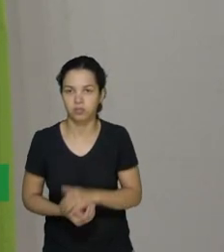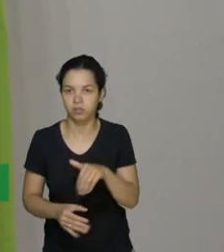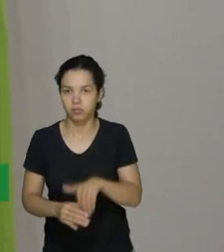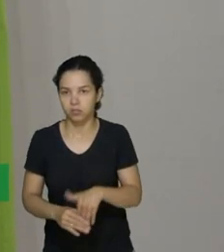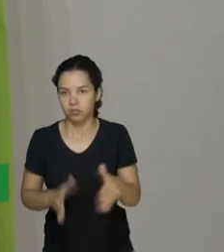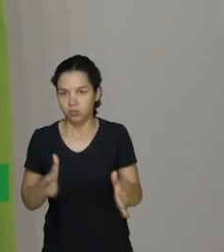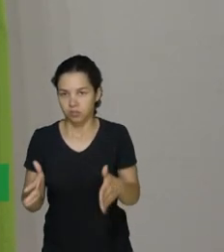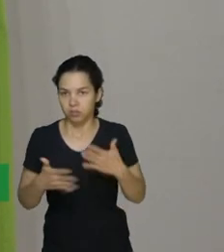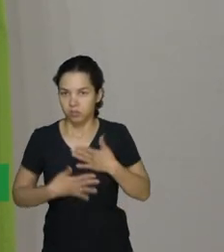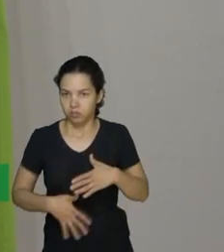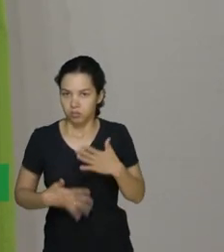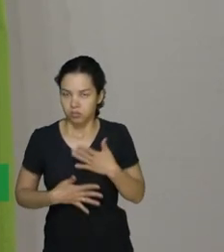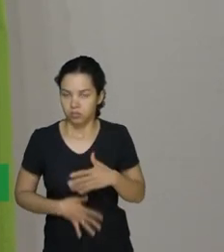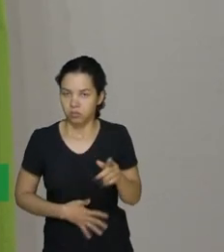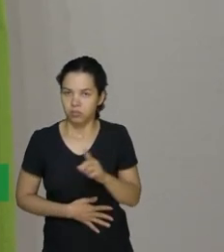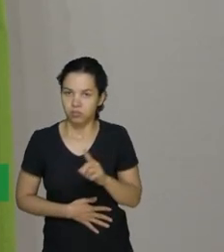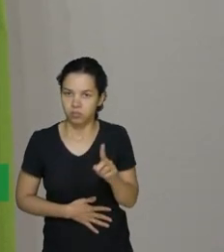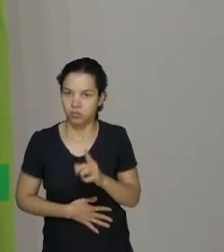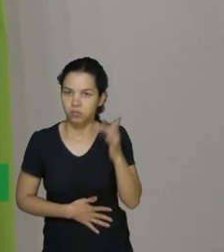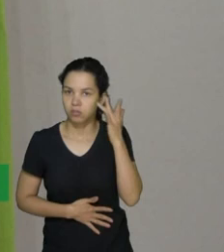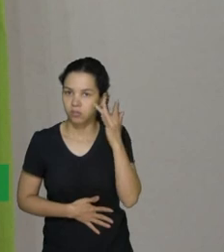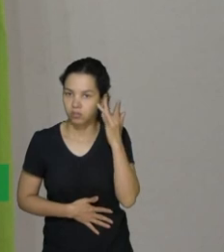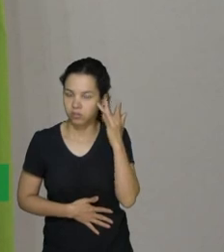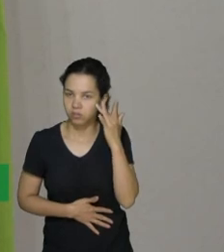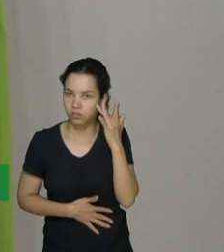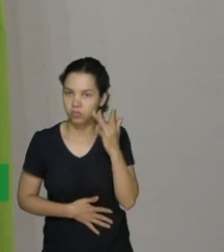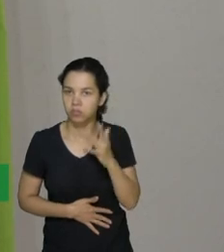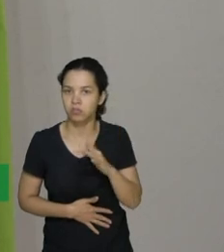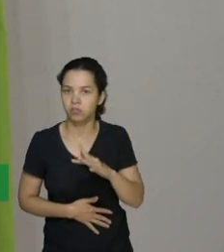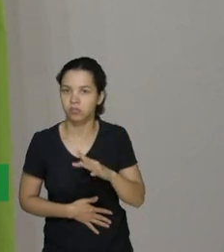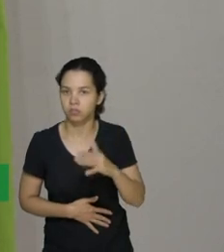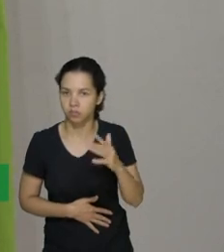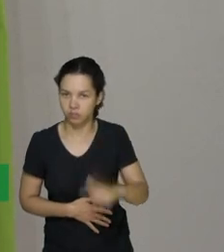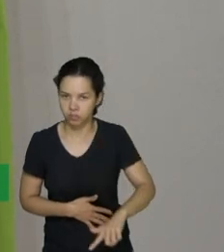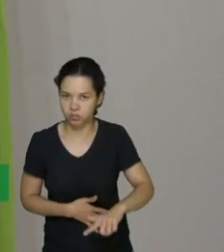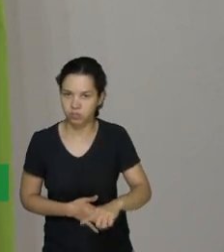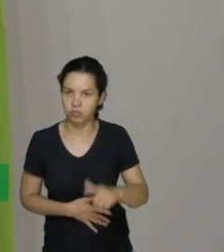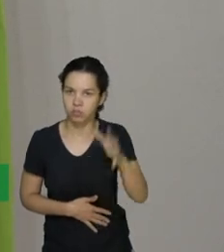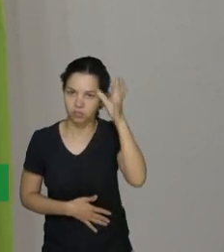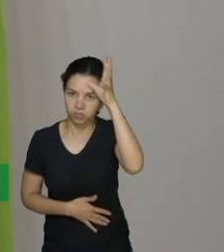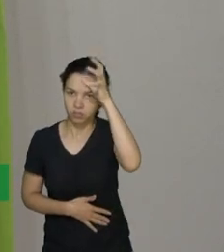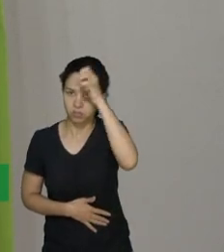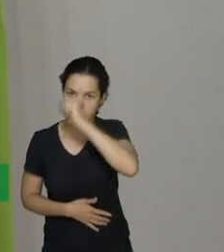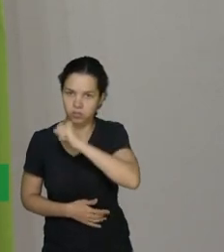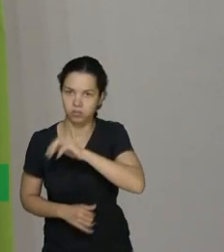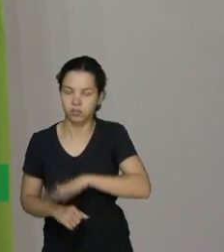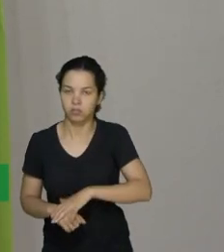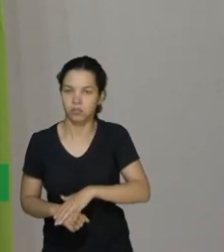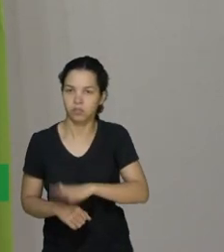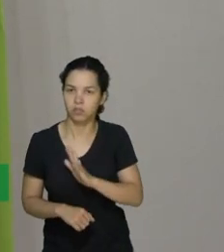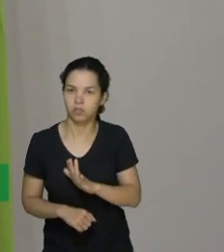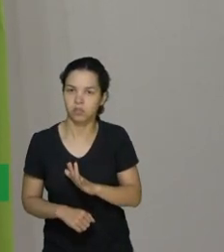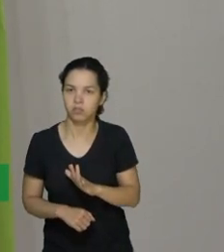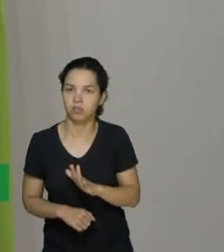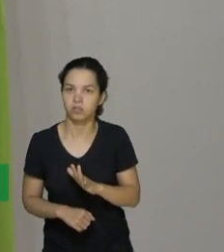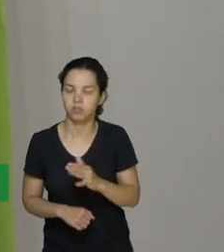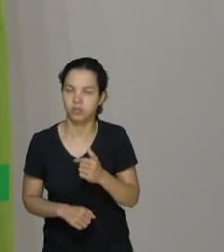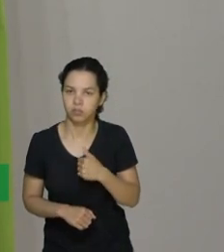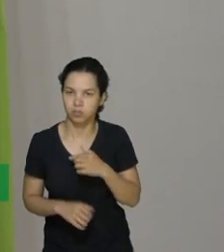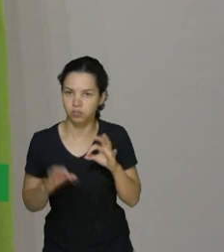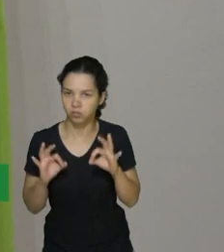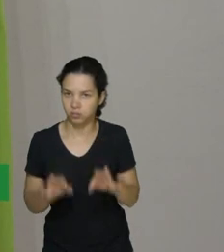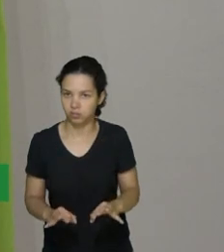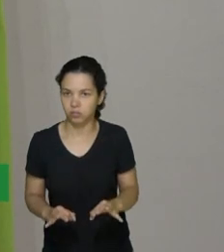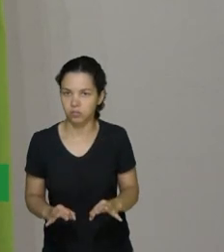muito tranquilo. Então, acho que mais ainda, o aprendizado foi maior ainda. E levo, com toda